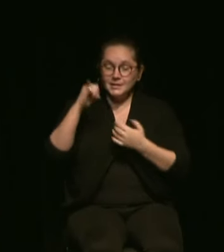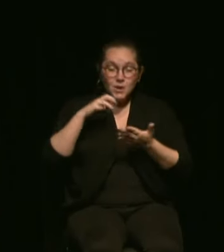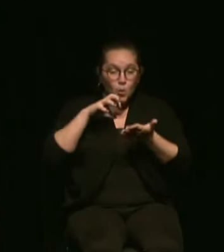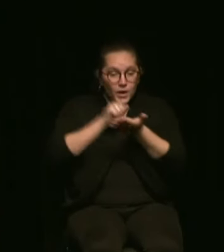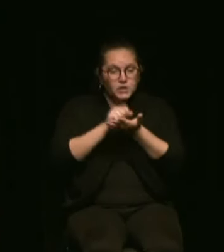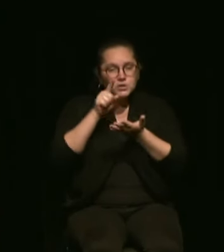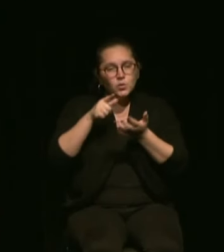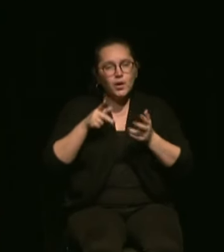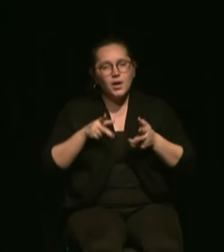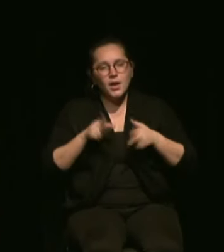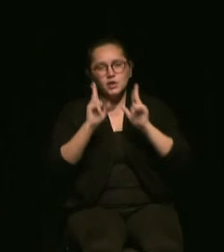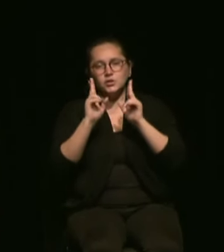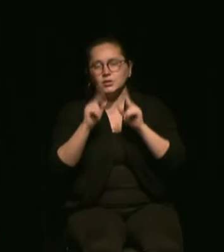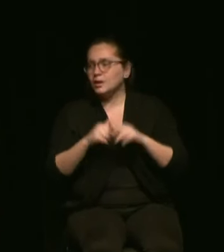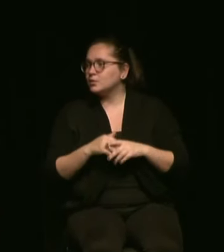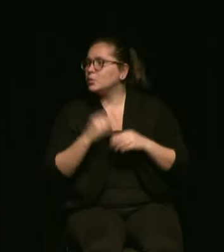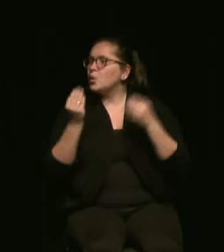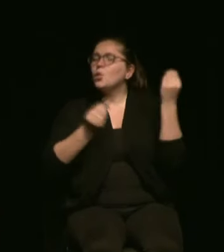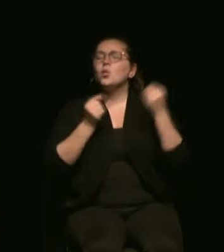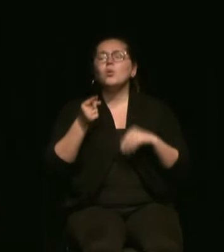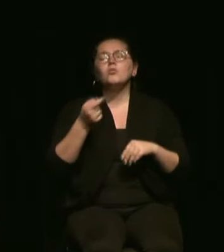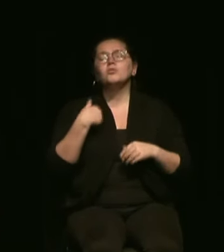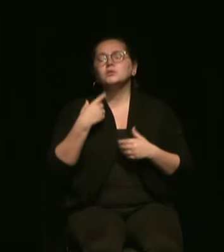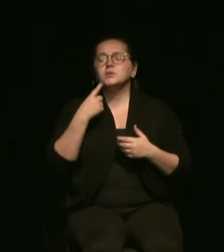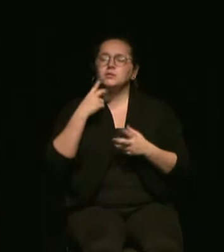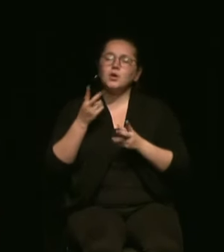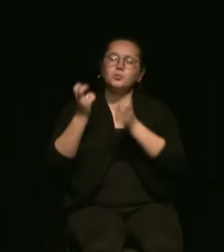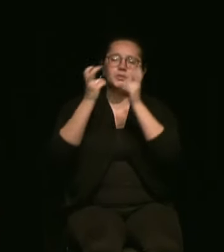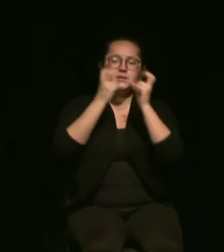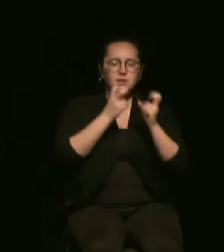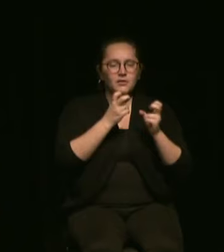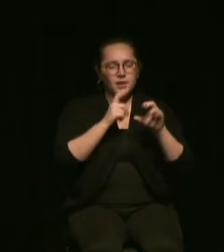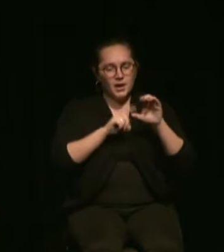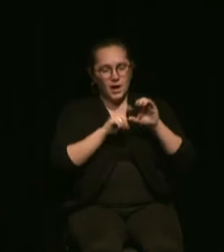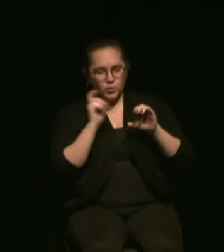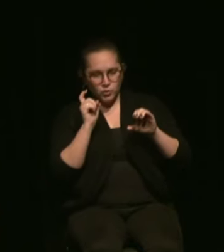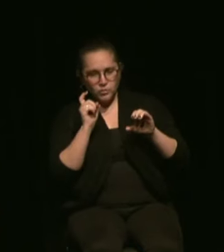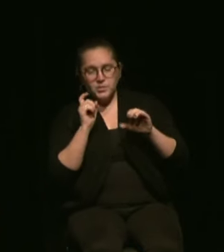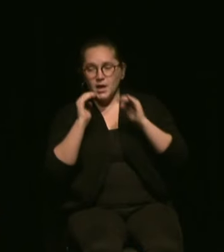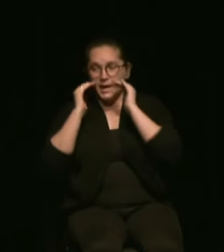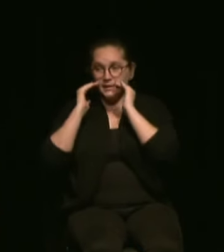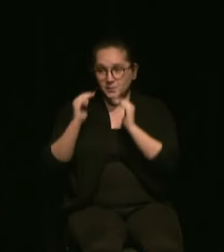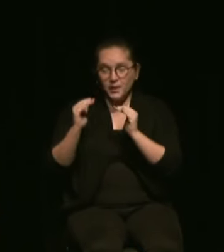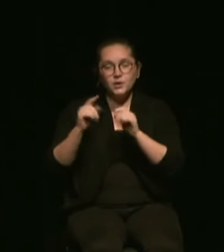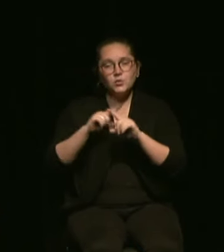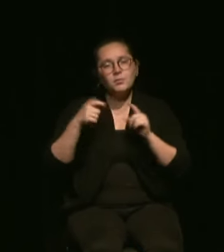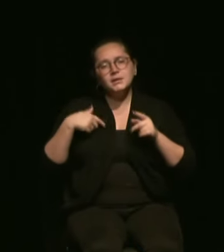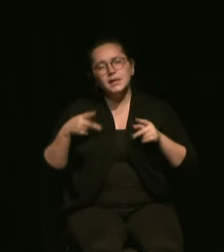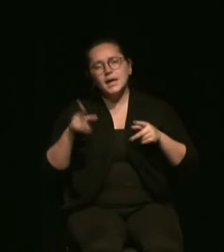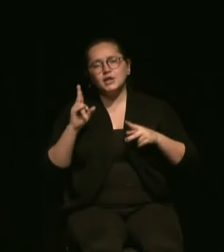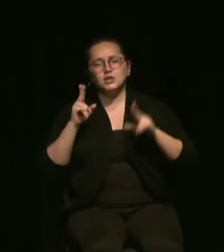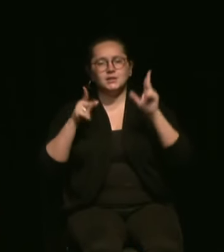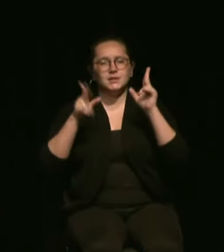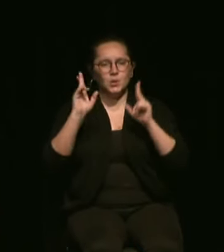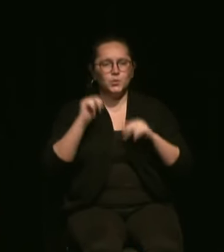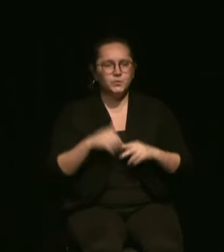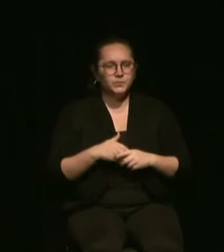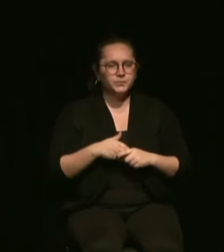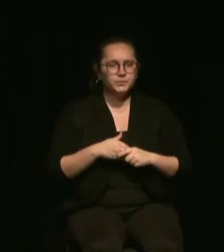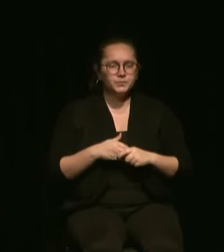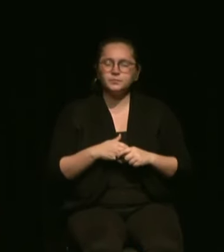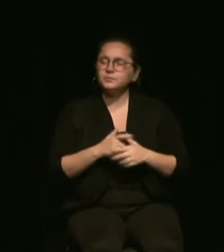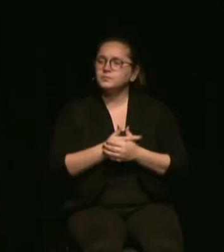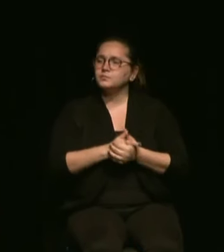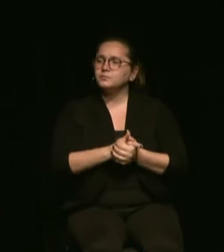editados? Como é que você vê essa questão da autonomia da palavra, o respeito à palavra e a edição que entra nisso? Né? E